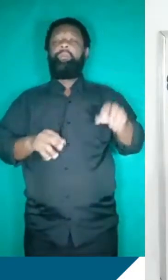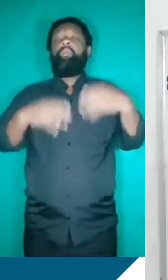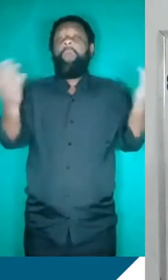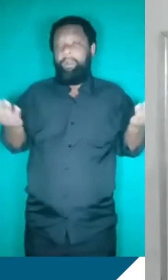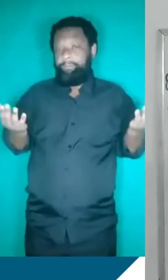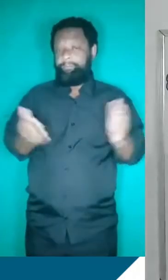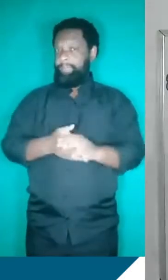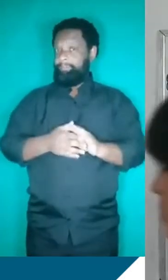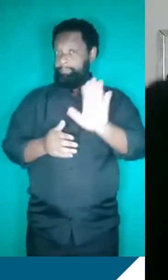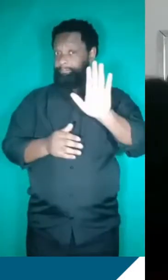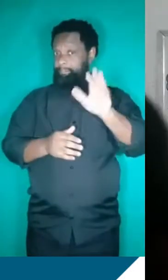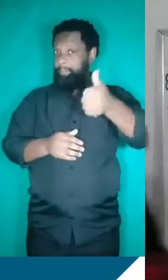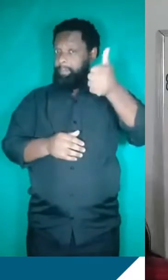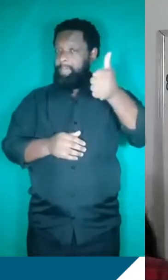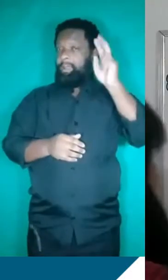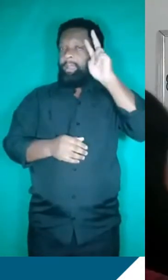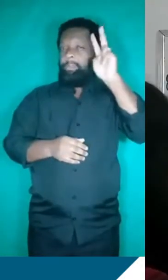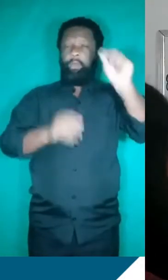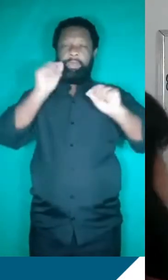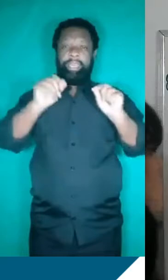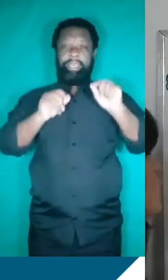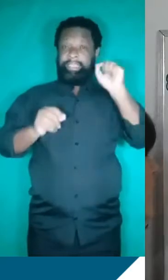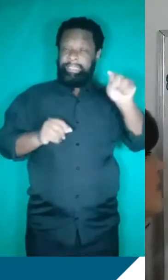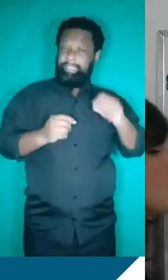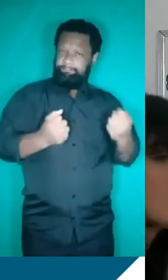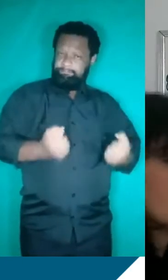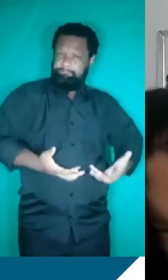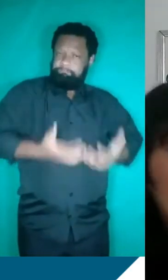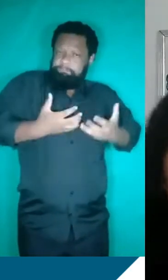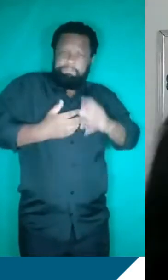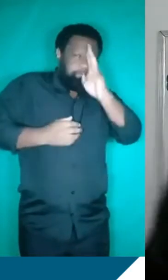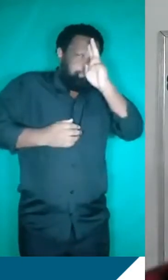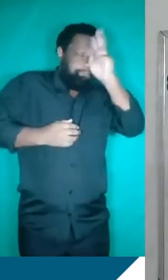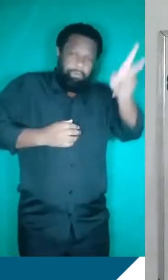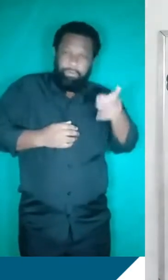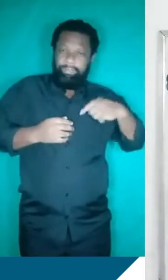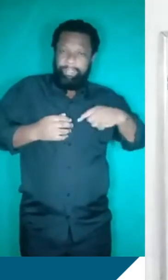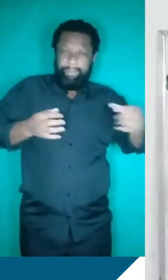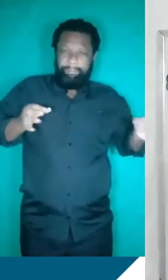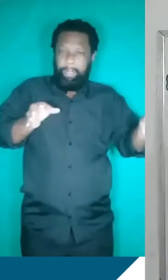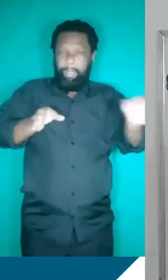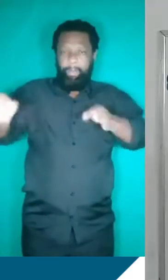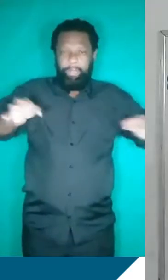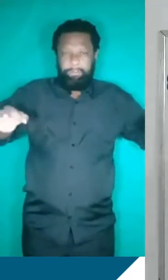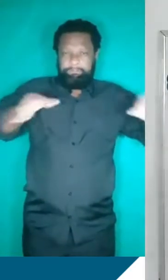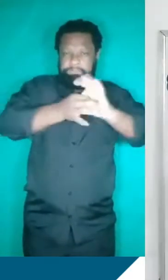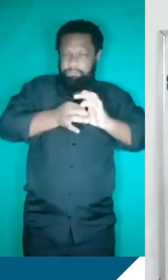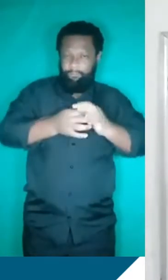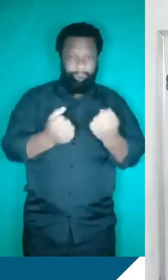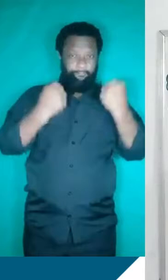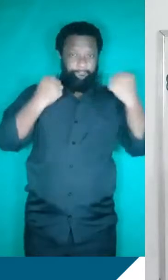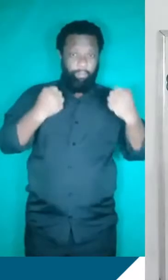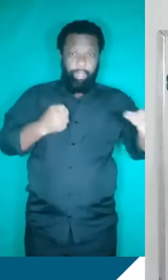Bom, pessoal, antes de mais nada é importante a gente lembrar do seguinte: quanto mais intensa, quanto mais forte for a interação intermolecular